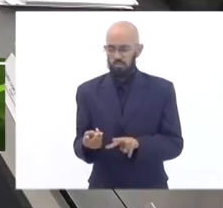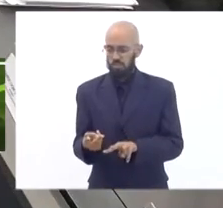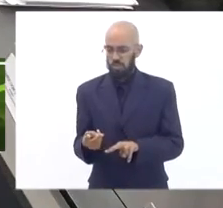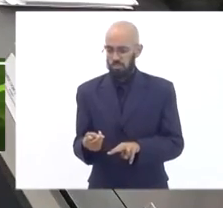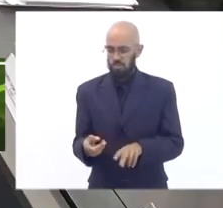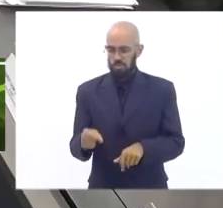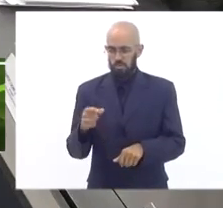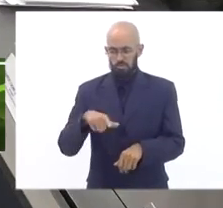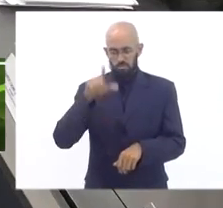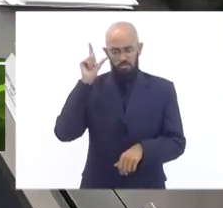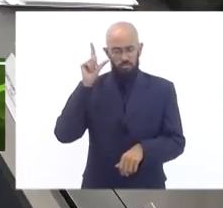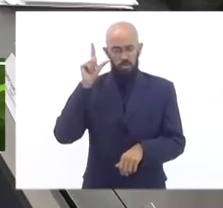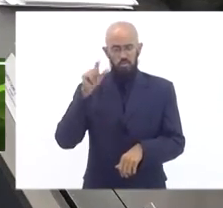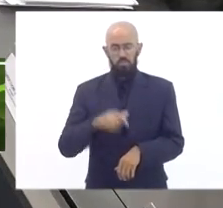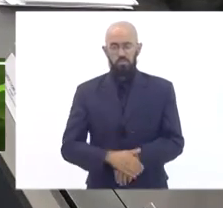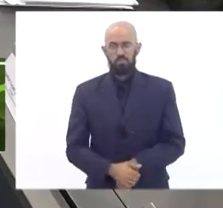estudos.